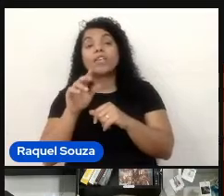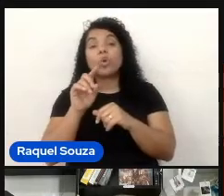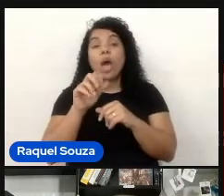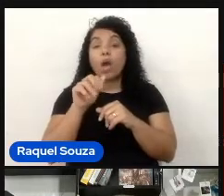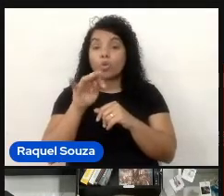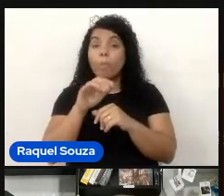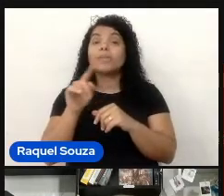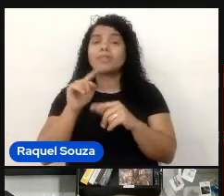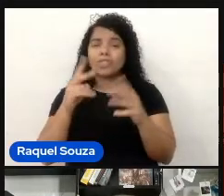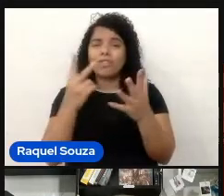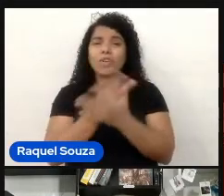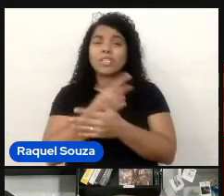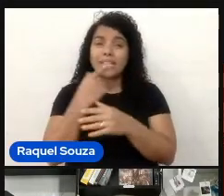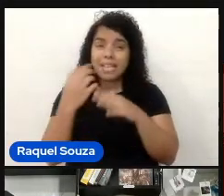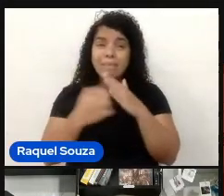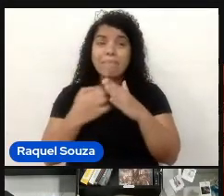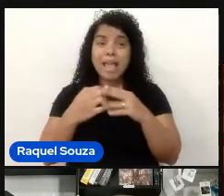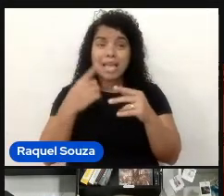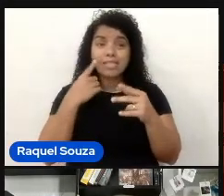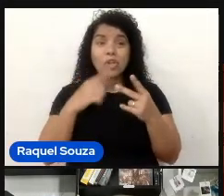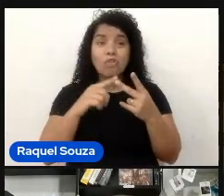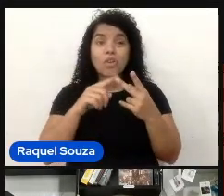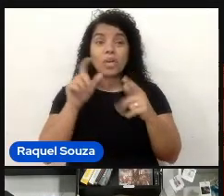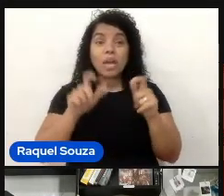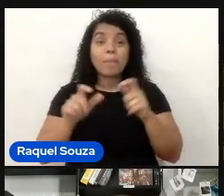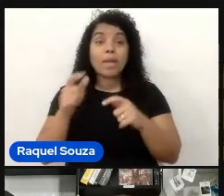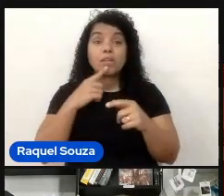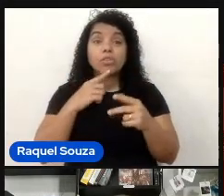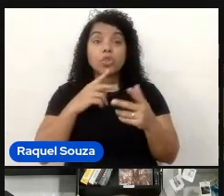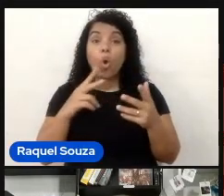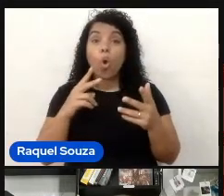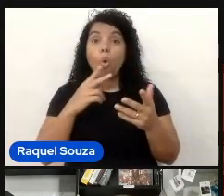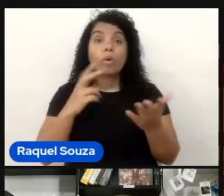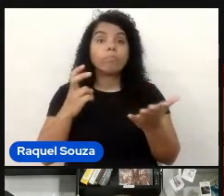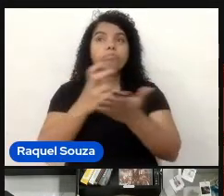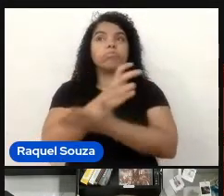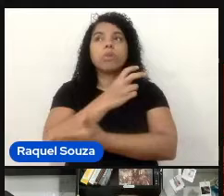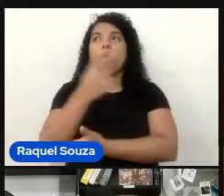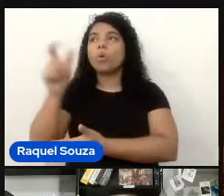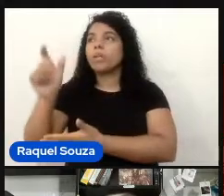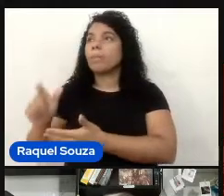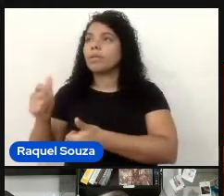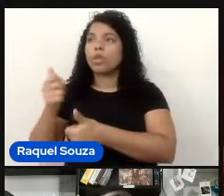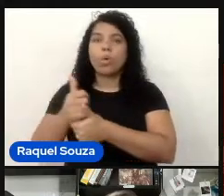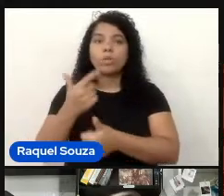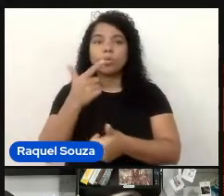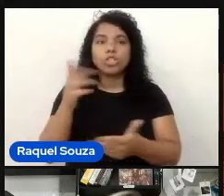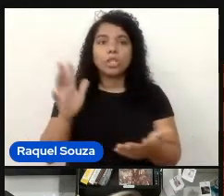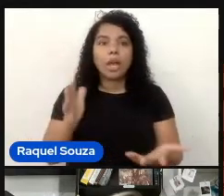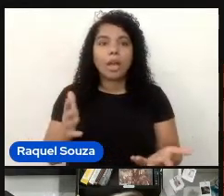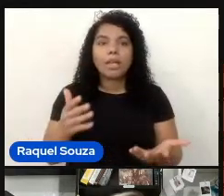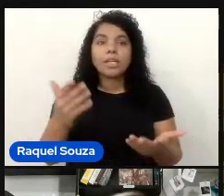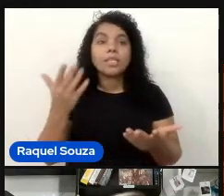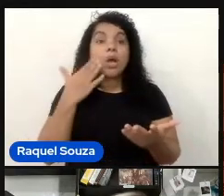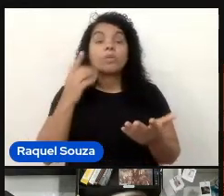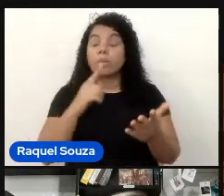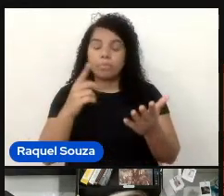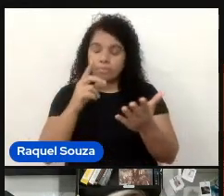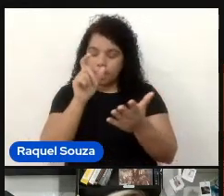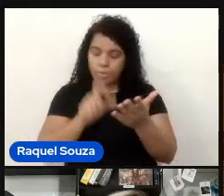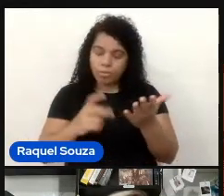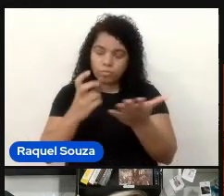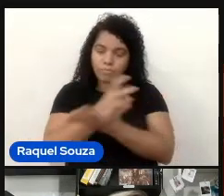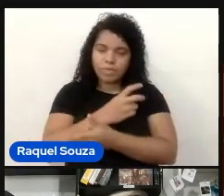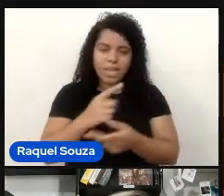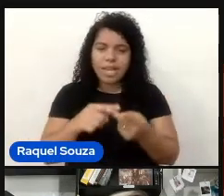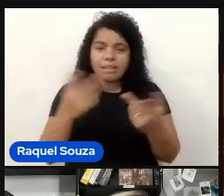que já passei em empresas onde eu vi que a pessoa saiu e não tinha mais ninguém que conseguia rodar a automação. E depois passa um mês que ninguém roda, 2 meses